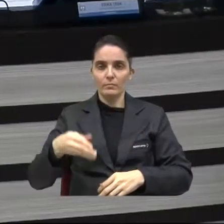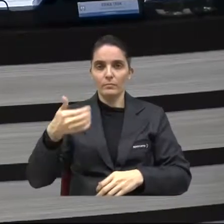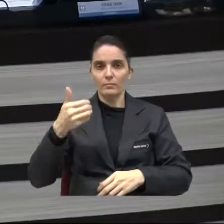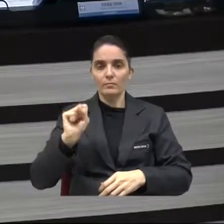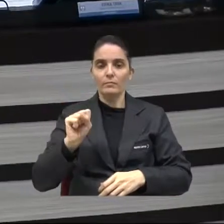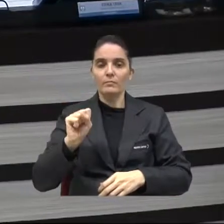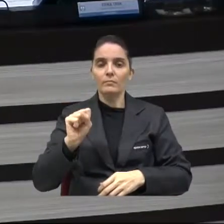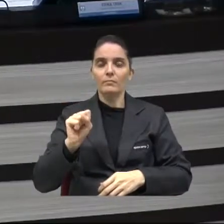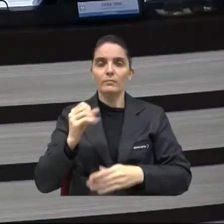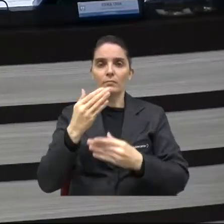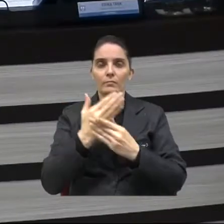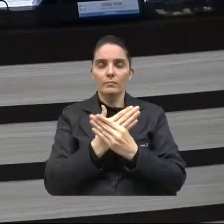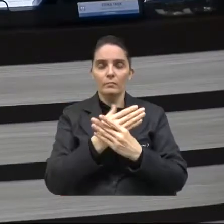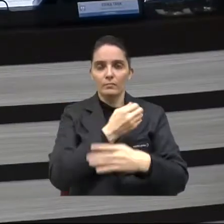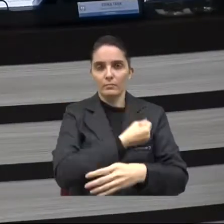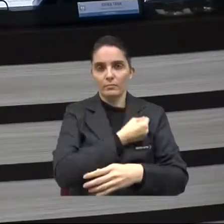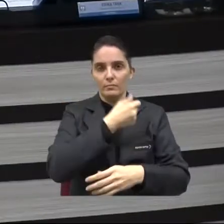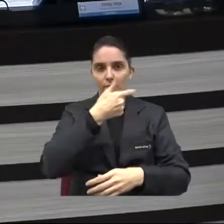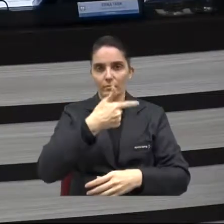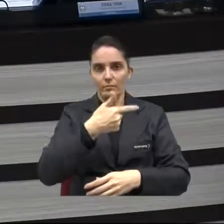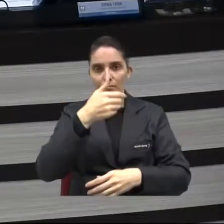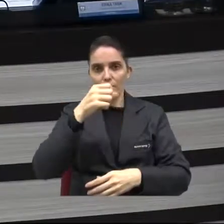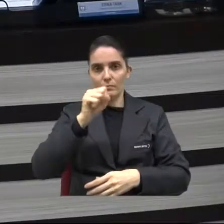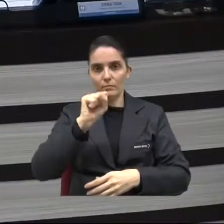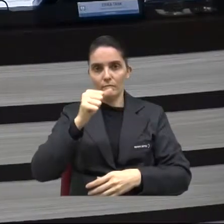9/2018, protocolado sobre o número